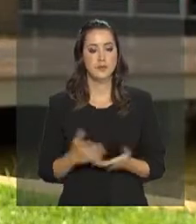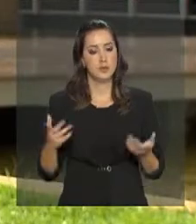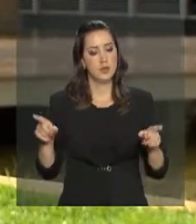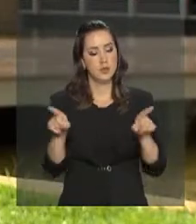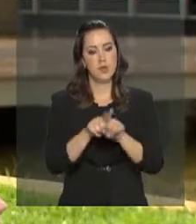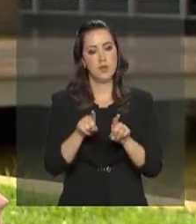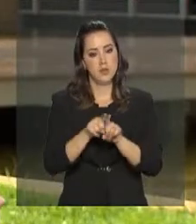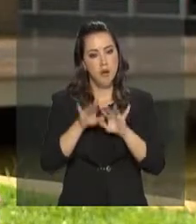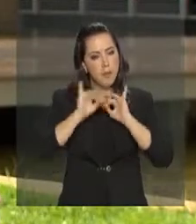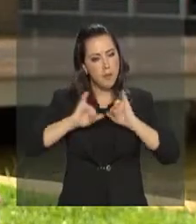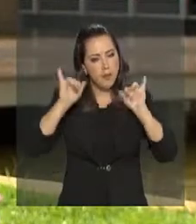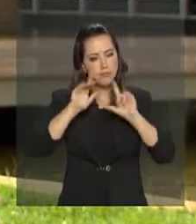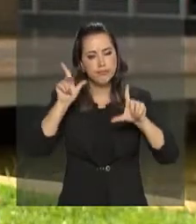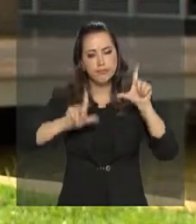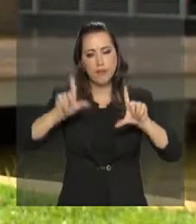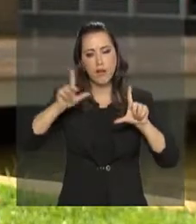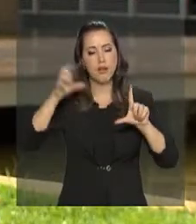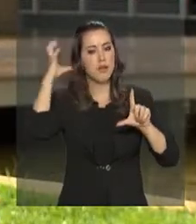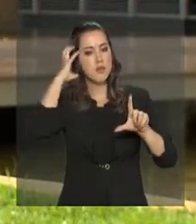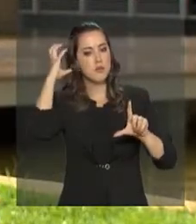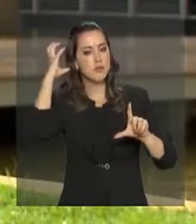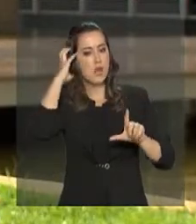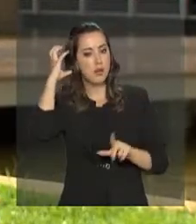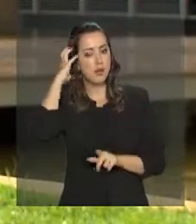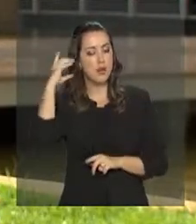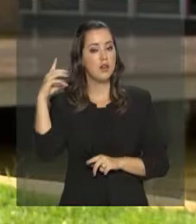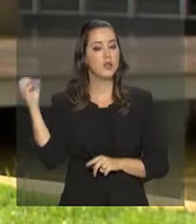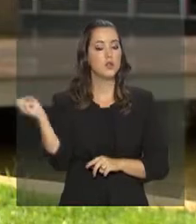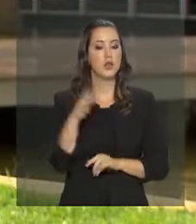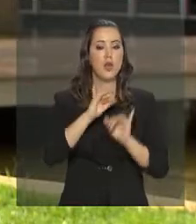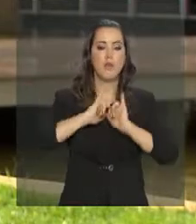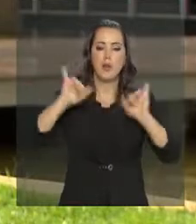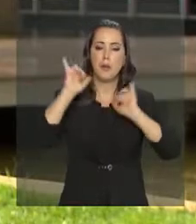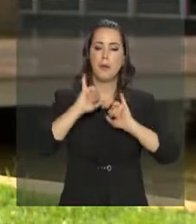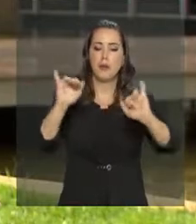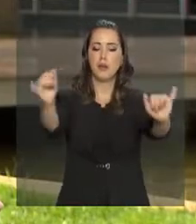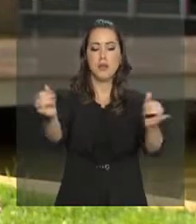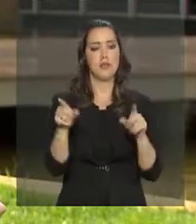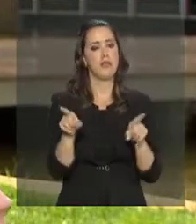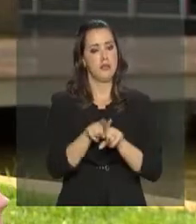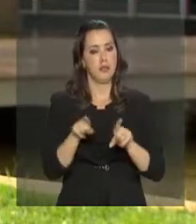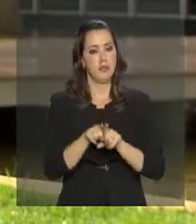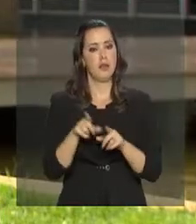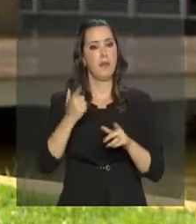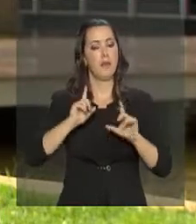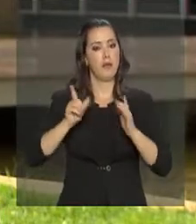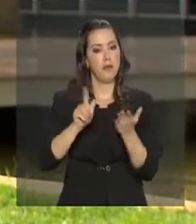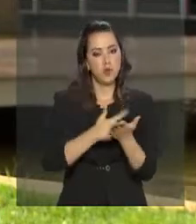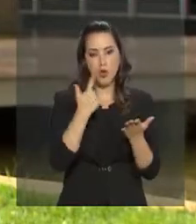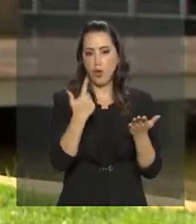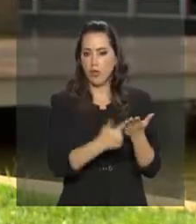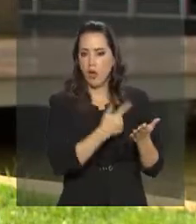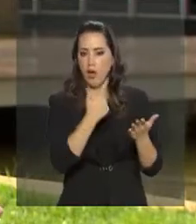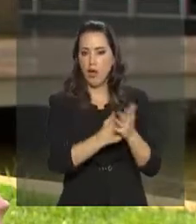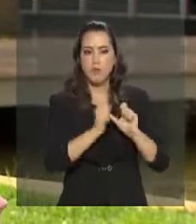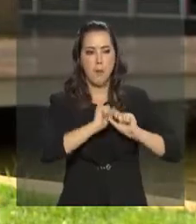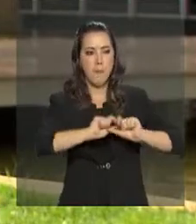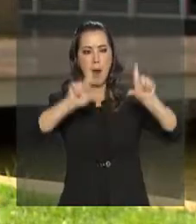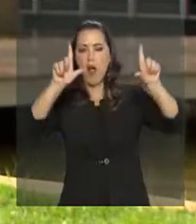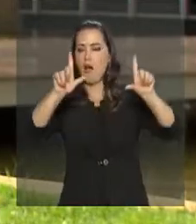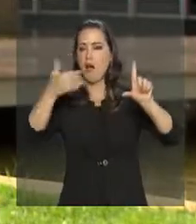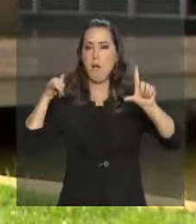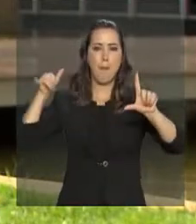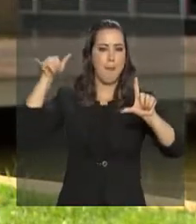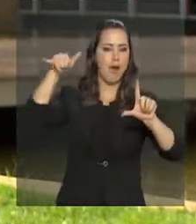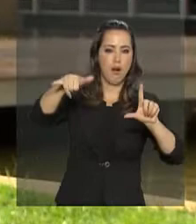Além de veicular na TV e nas rádios, a nova campanha também estará em jornais impressos, outdoors,